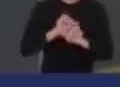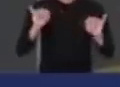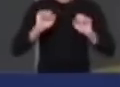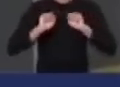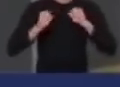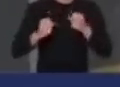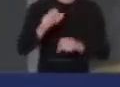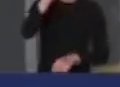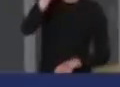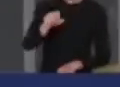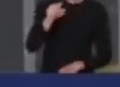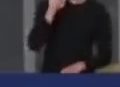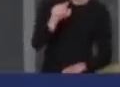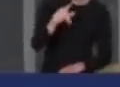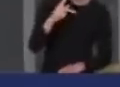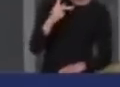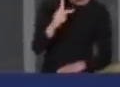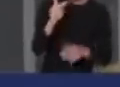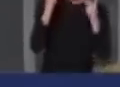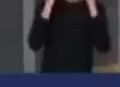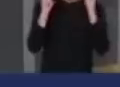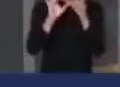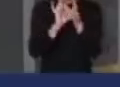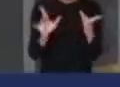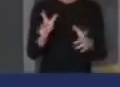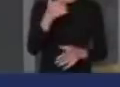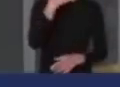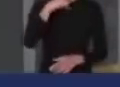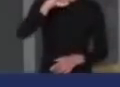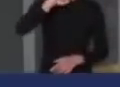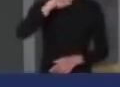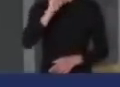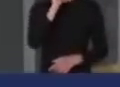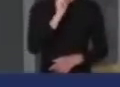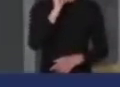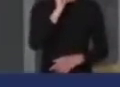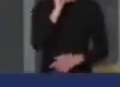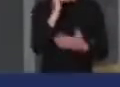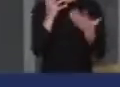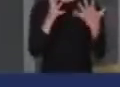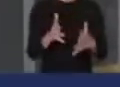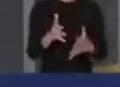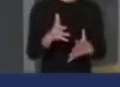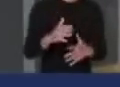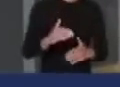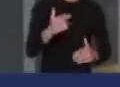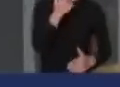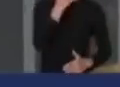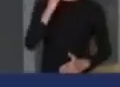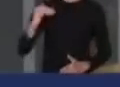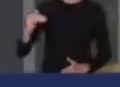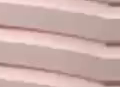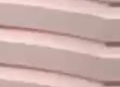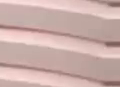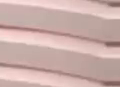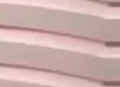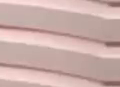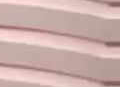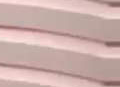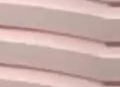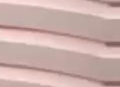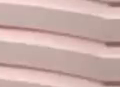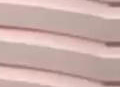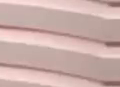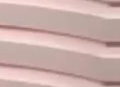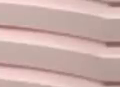o Nicolas está certo nessa. A gente precisa virar essa página, porque o tema... Você quer fechar a mão? Só tem um ponto. A maioria das pessoas que está defendendo o